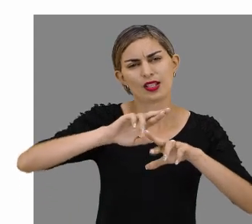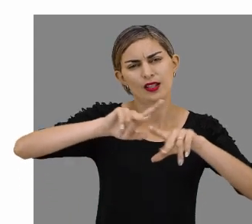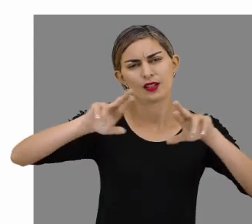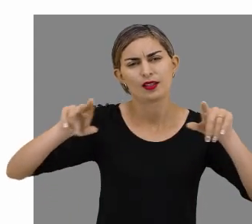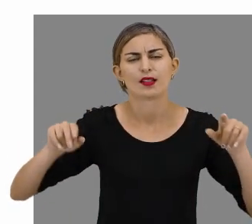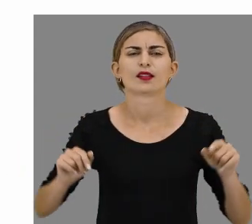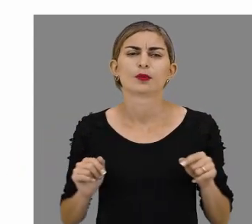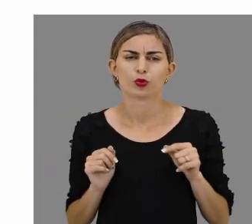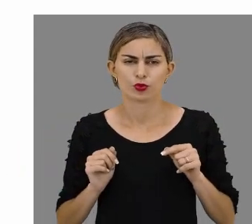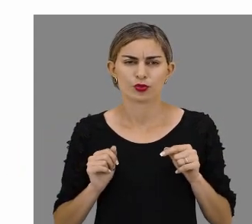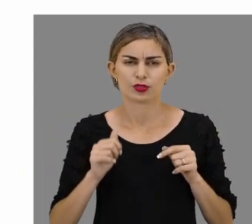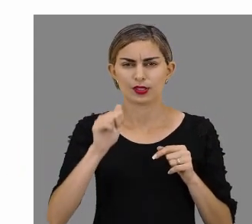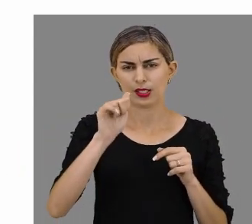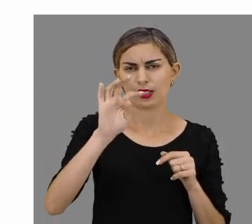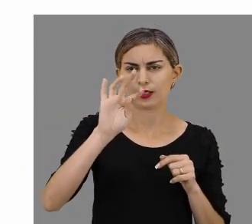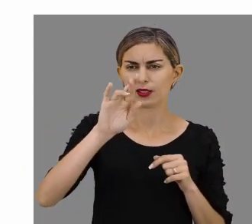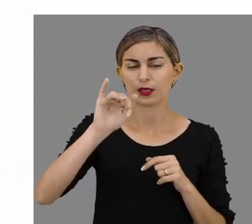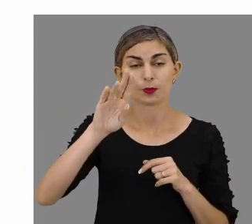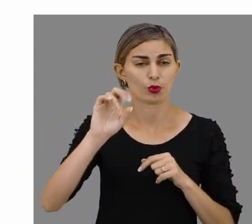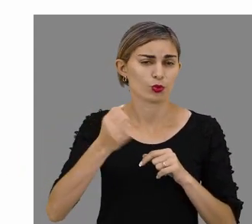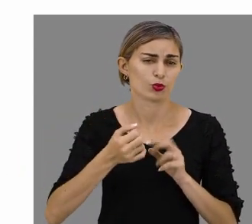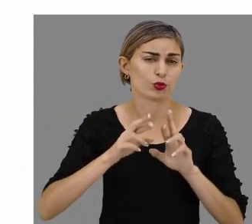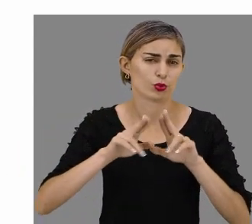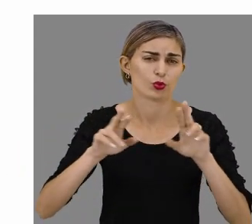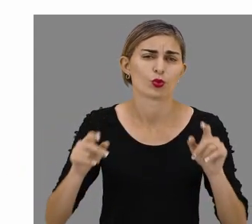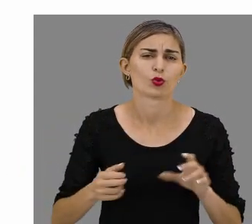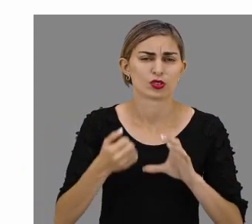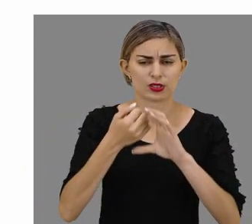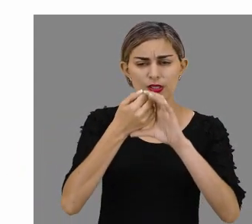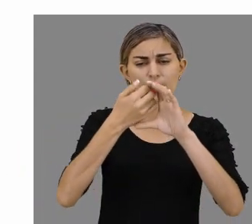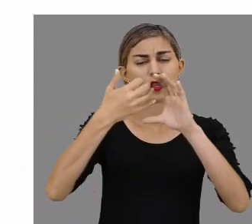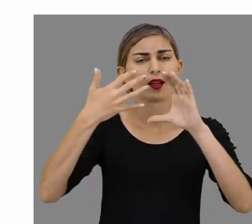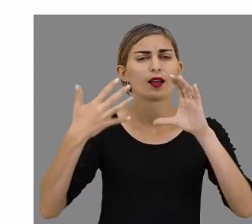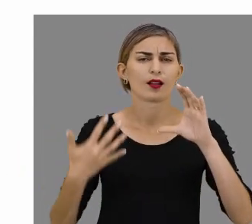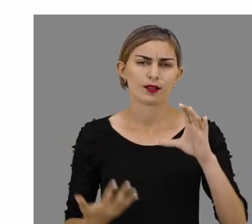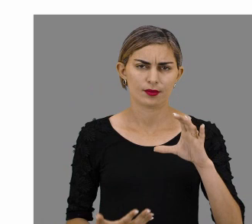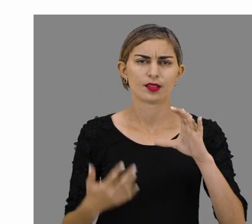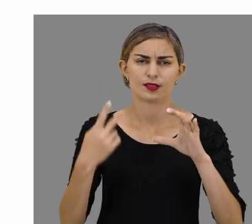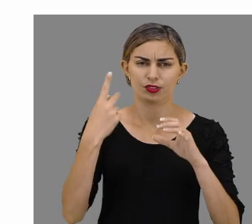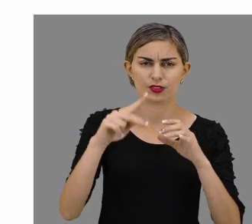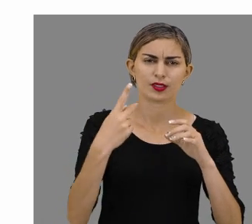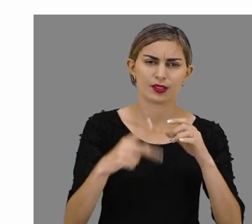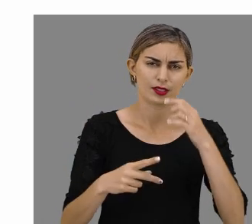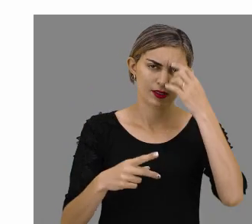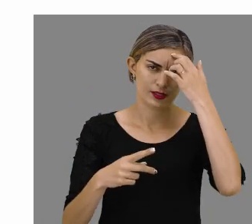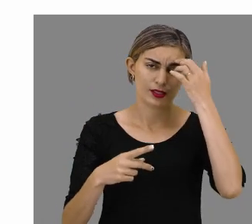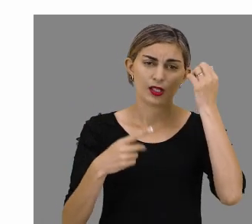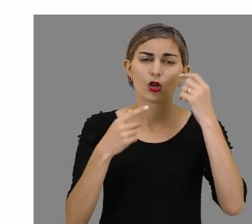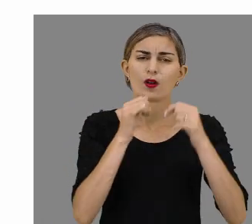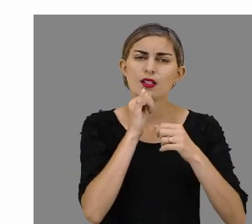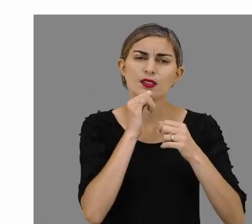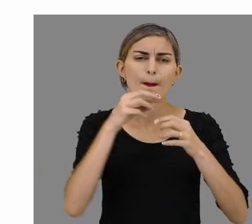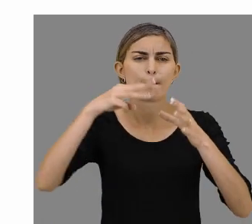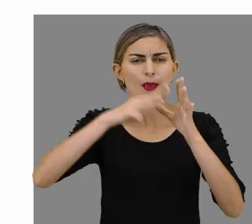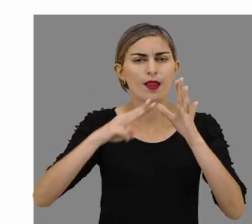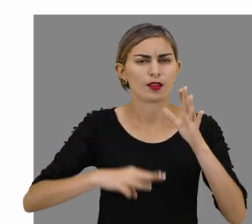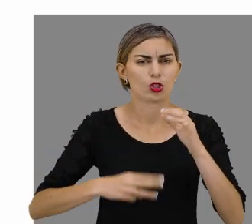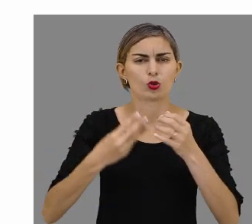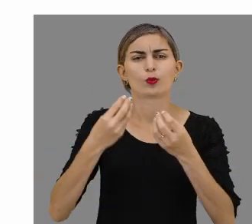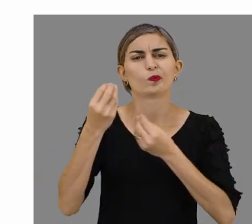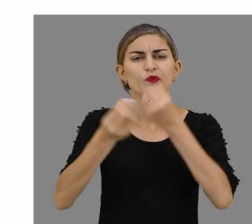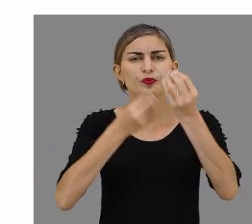vai possuir diversos atributos, são as características dele, assim como